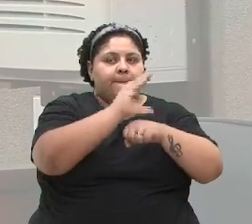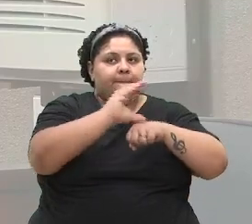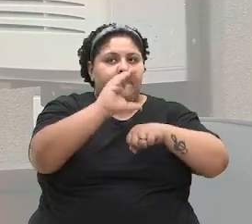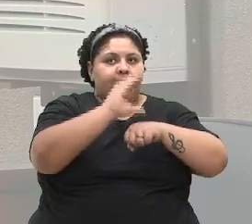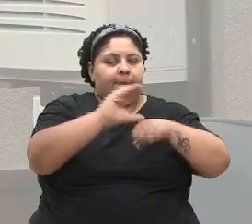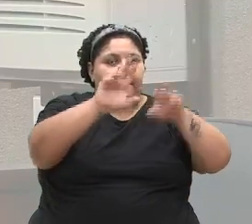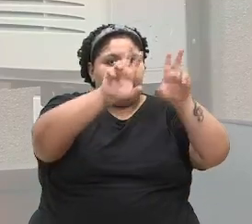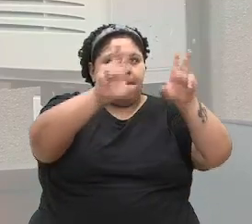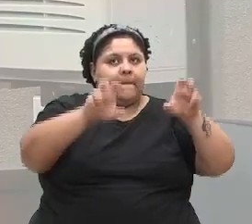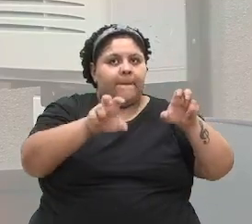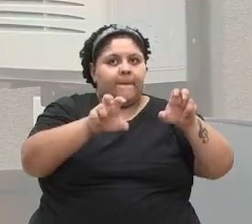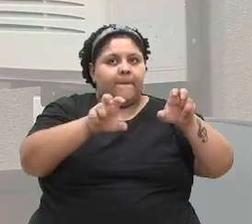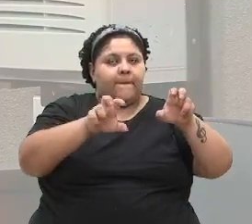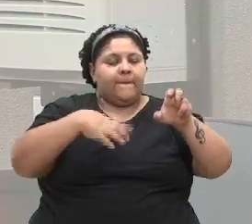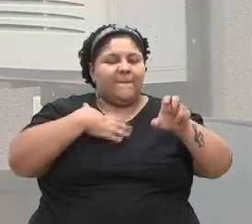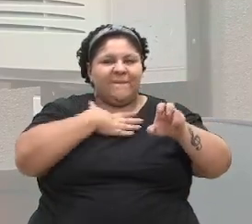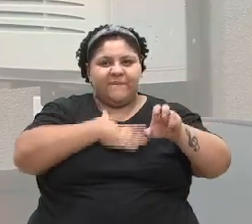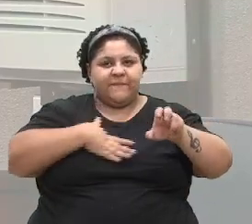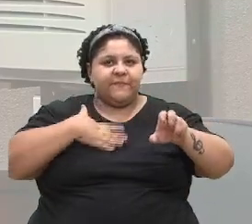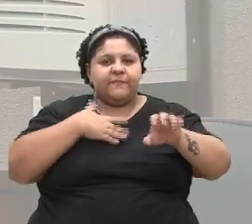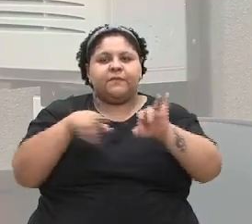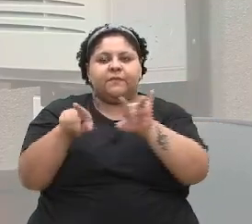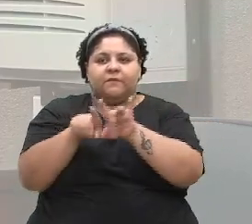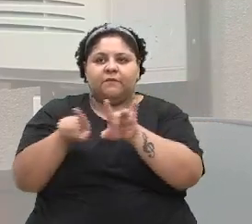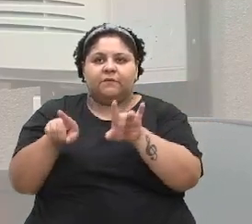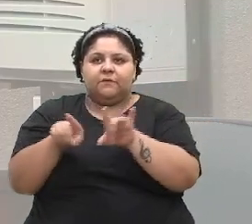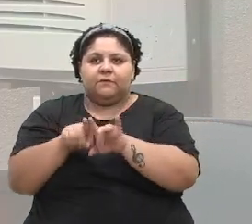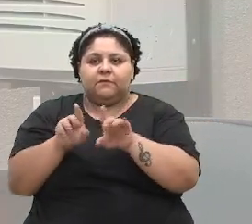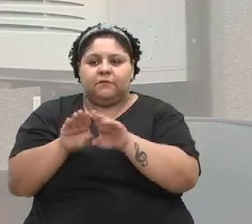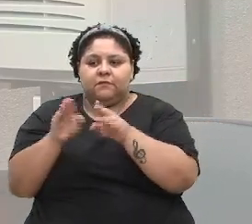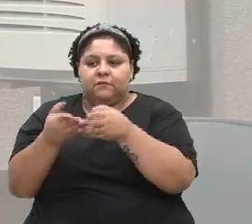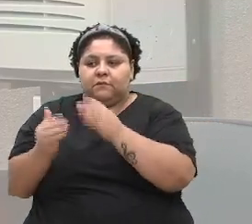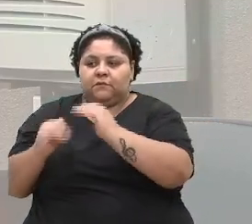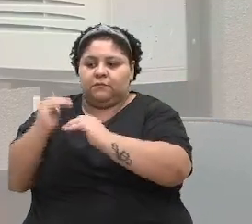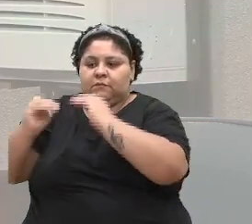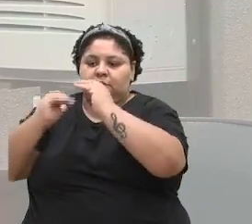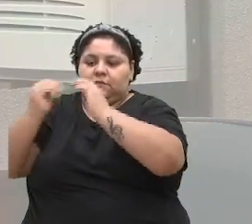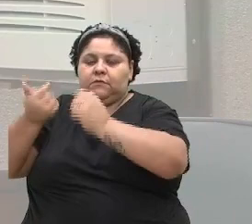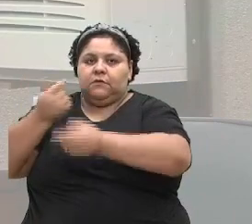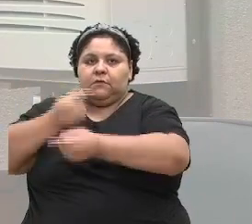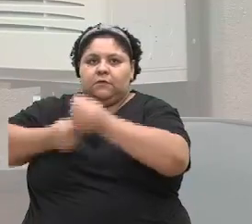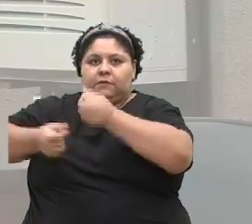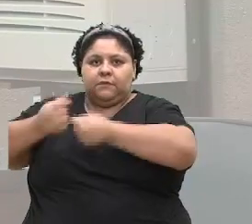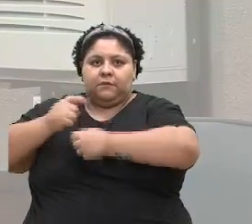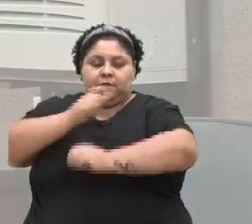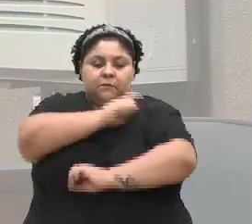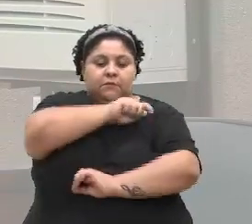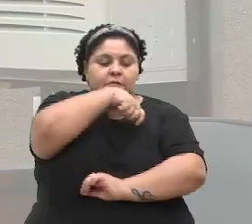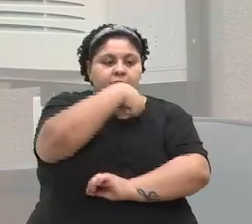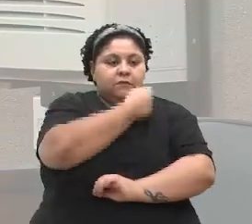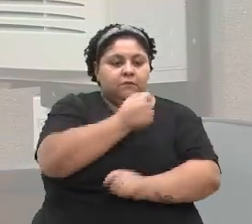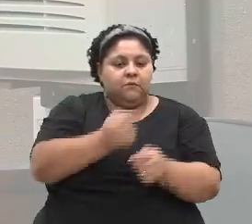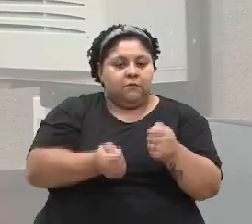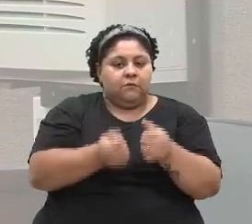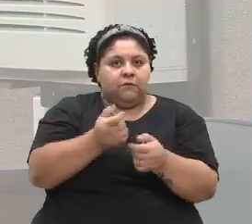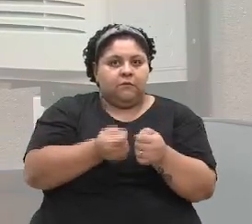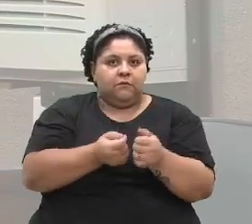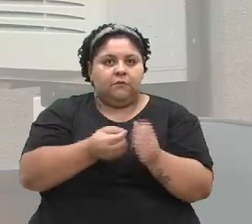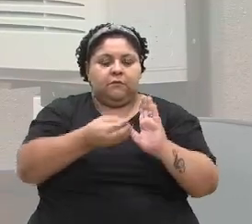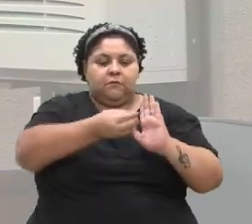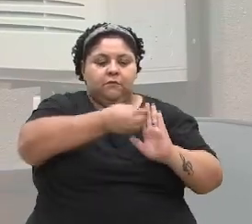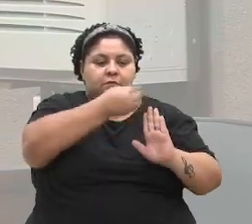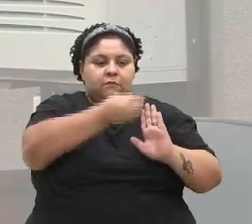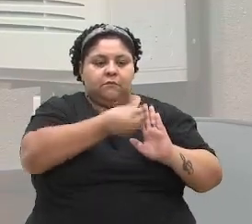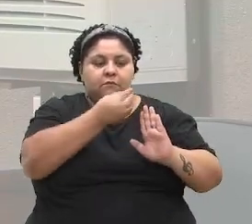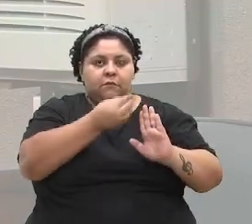matéria. No mesmo sentido, se manifestou a Comissão de Desenvolvimento Econômico, Fiscalização, Controle Orçamentário